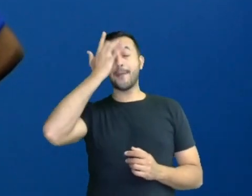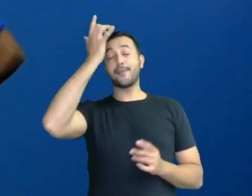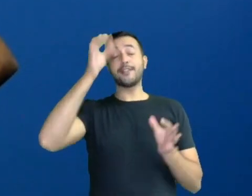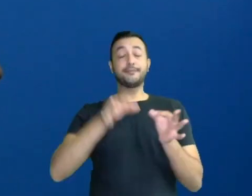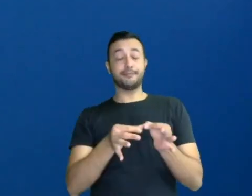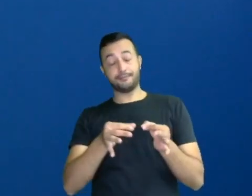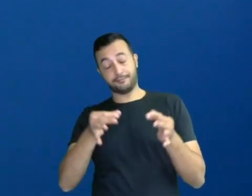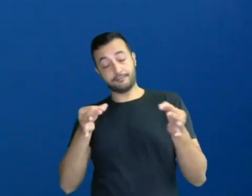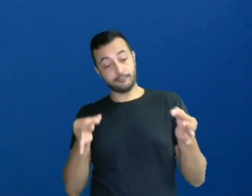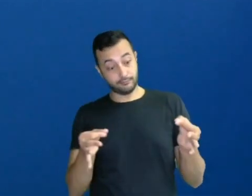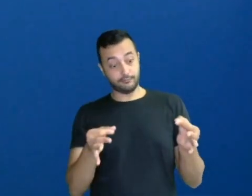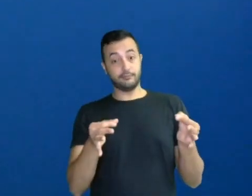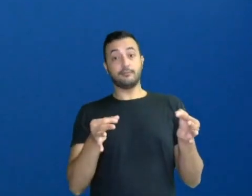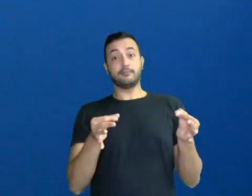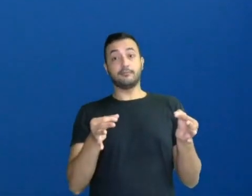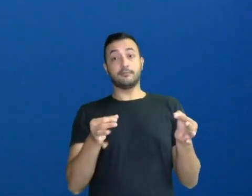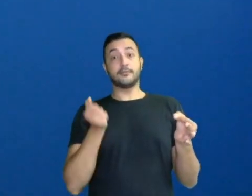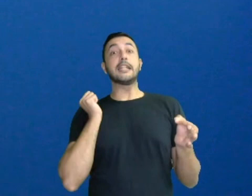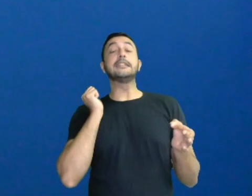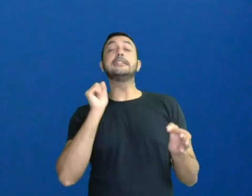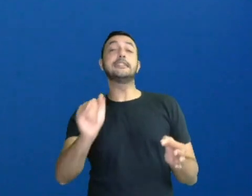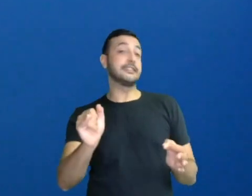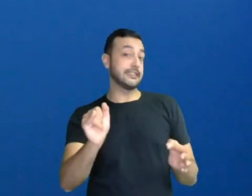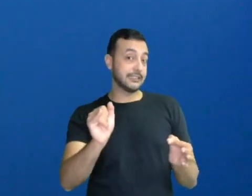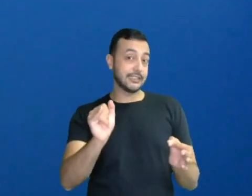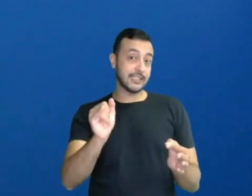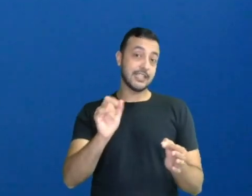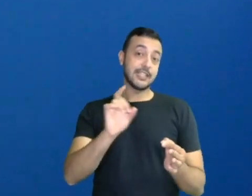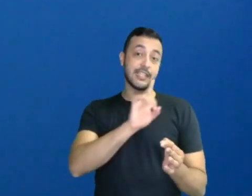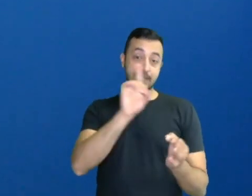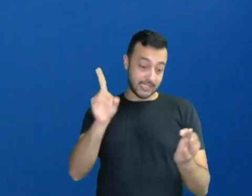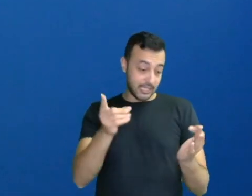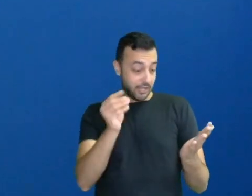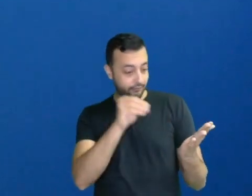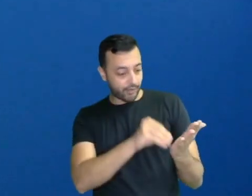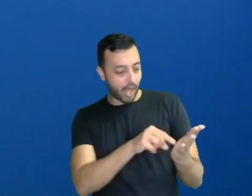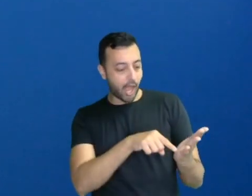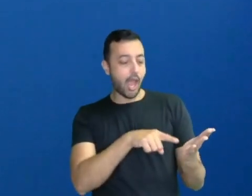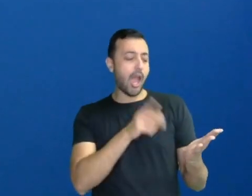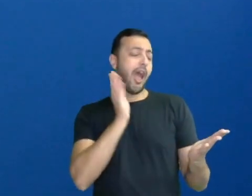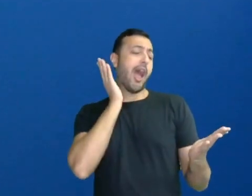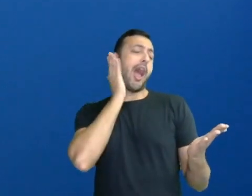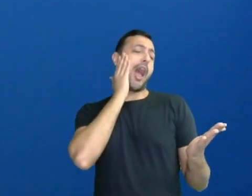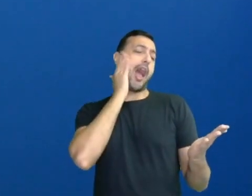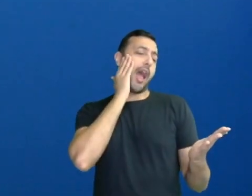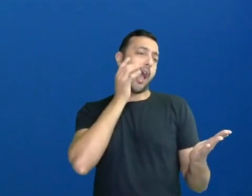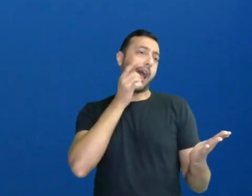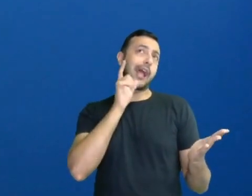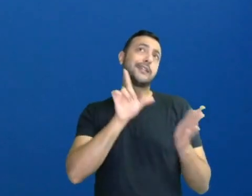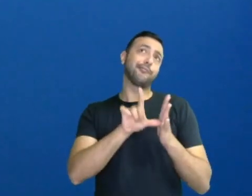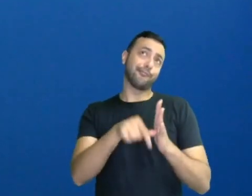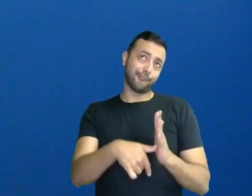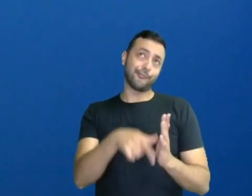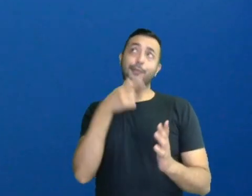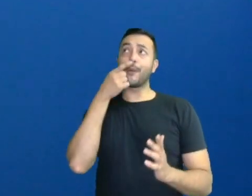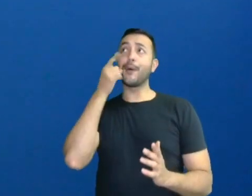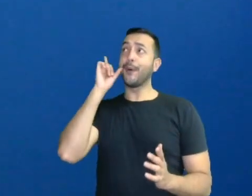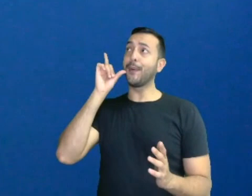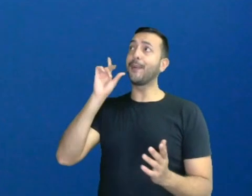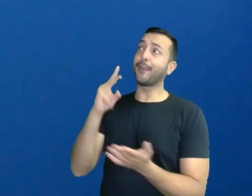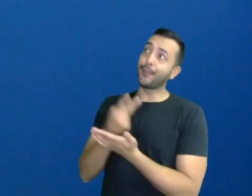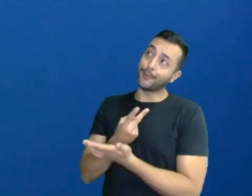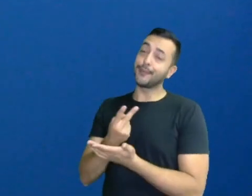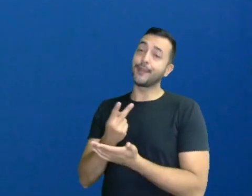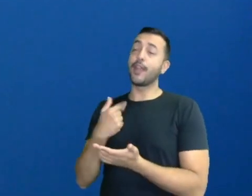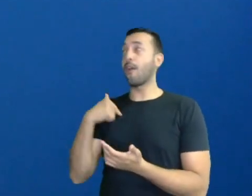seguinte tivesse acesso a data eu ia saber a Então eu vi eu vi atrasada eu acho que ela já tá